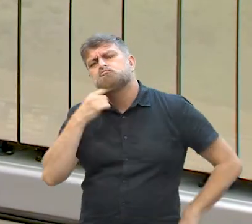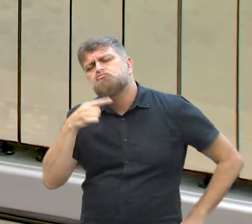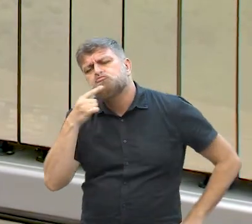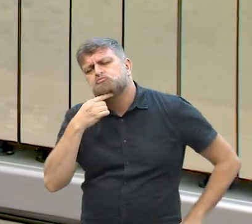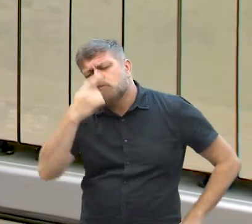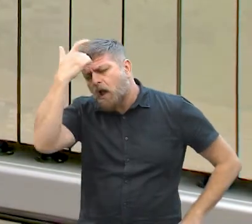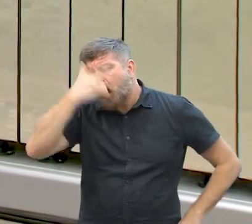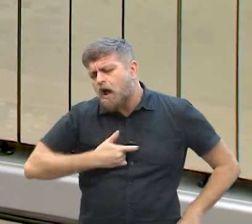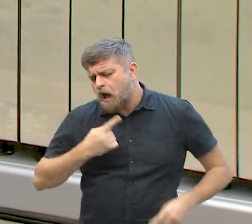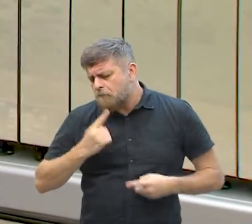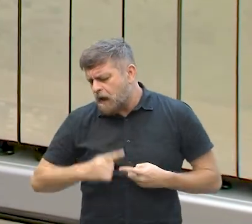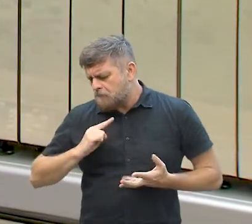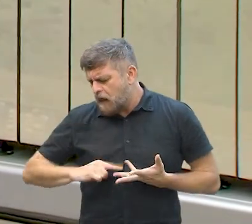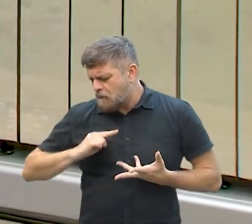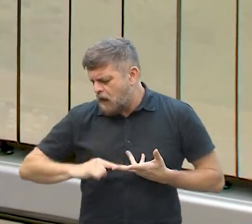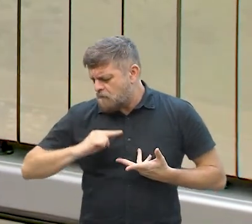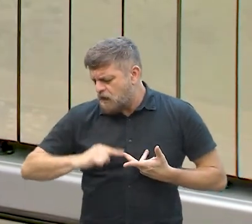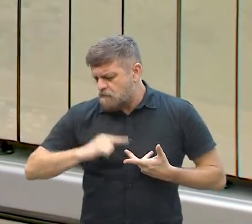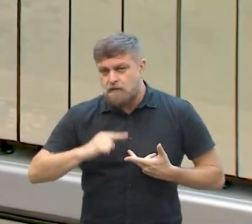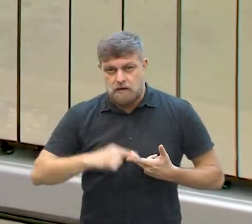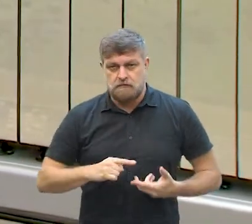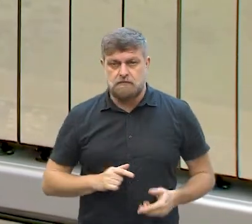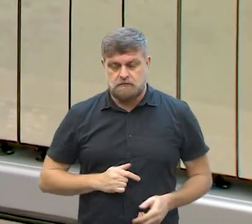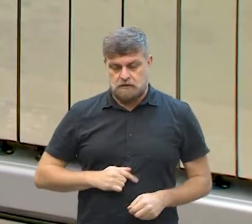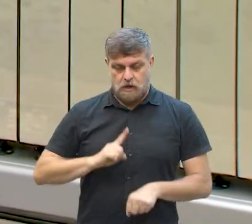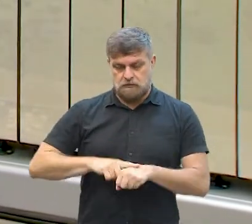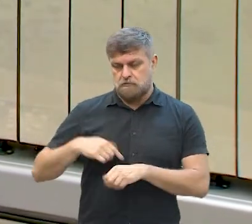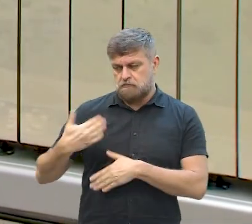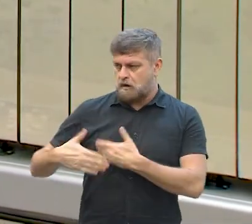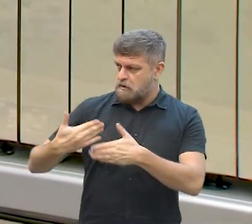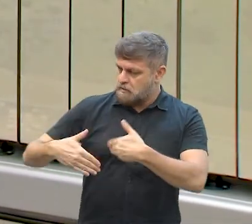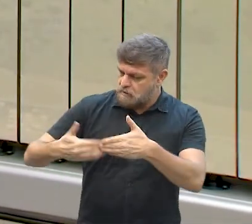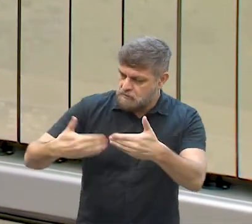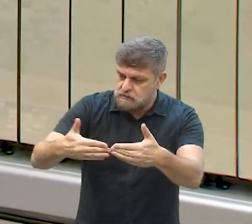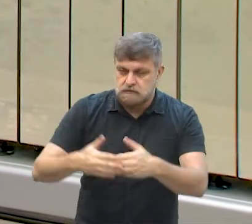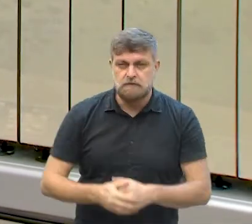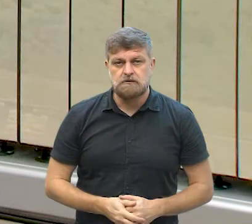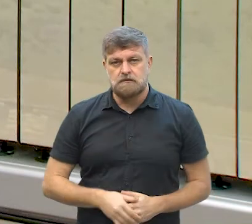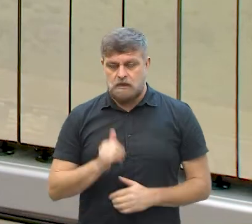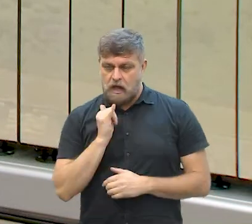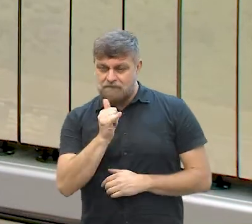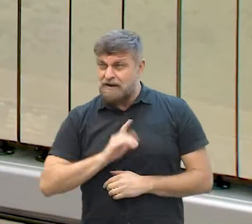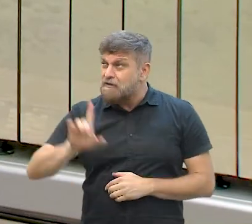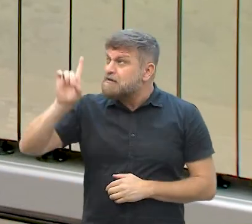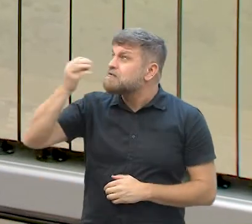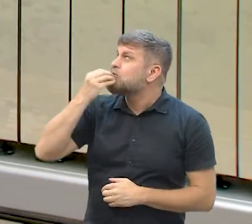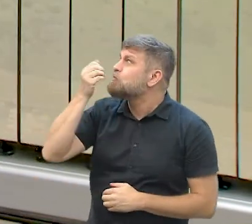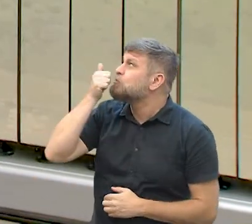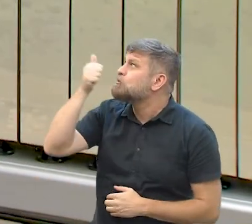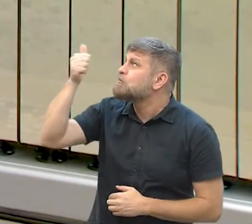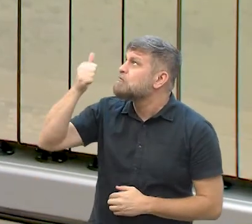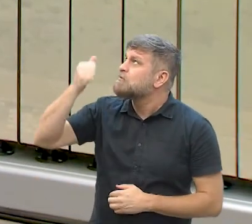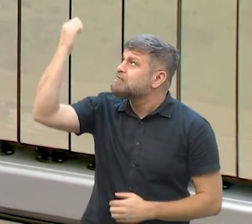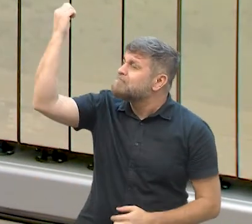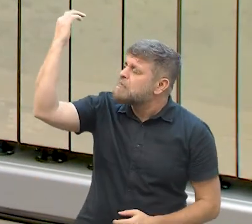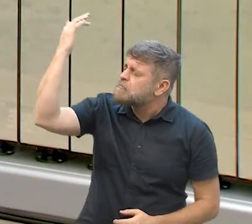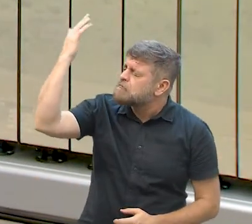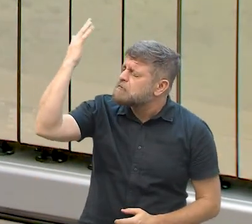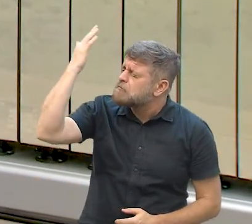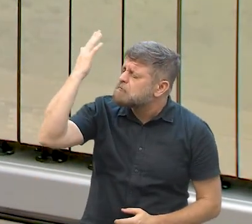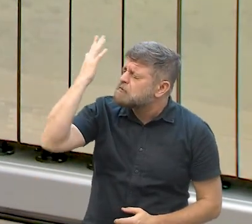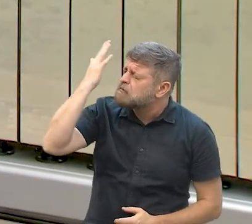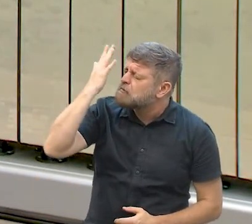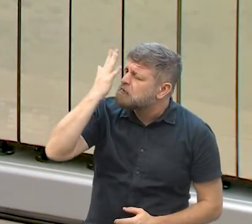né, o que está acontecendo comigo, por que eu, né, por que é desse jeito? Mas o tempo foi passando, né, eu digo que Deus foi muito bom comigo, Ele me